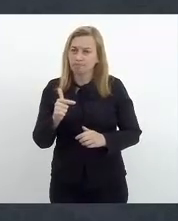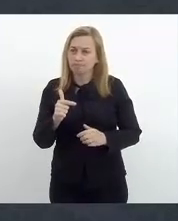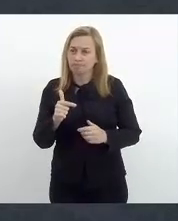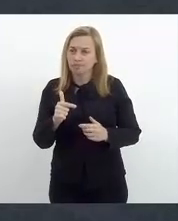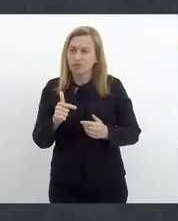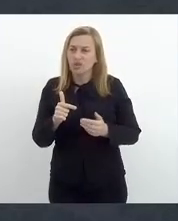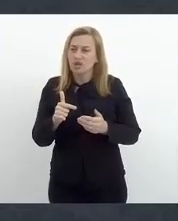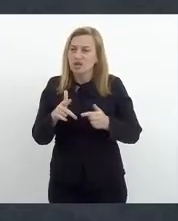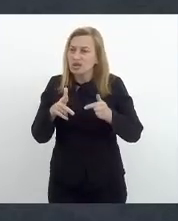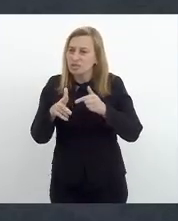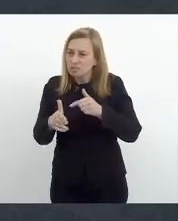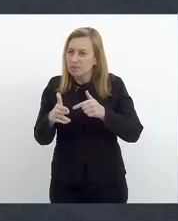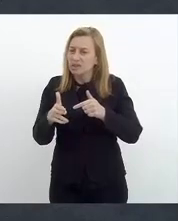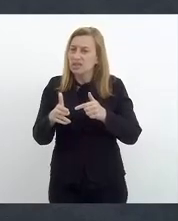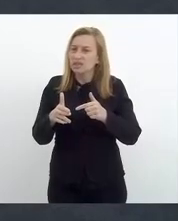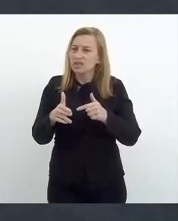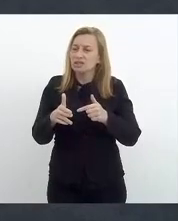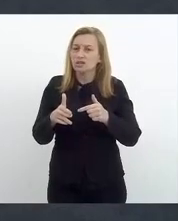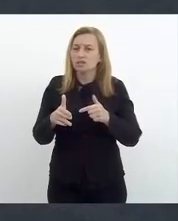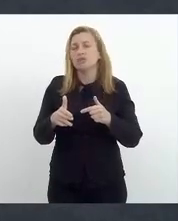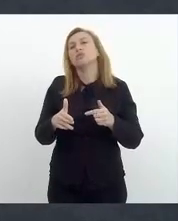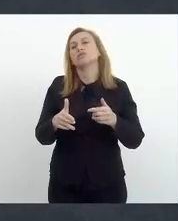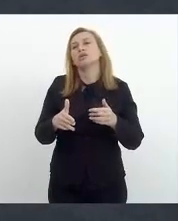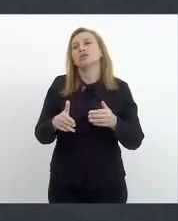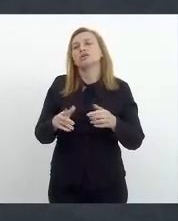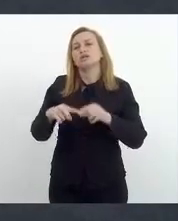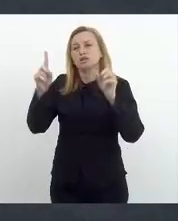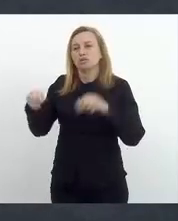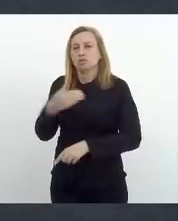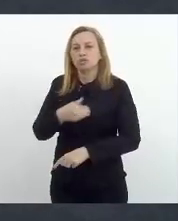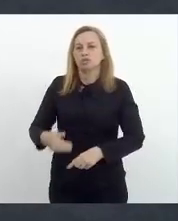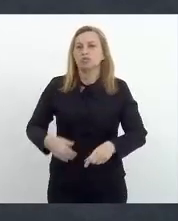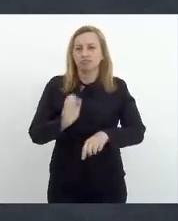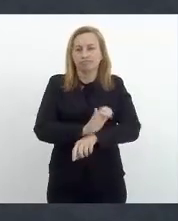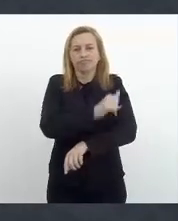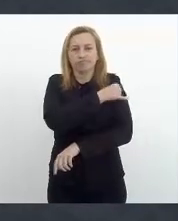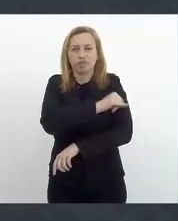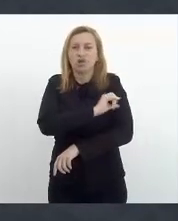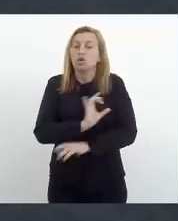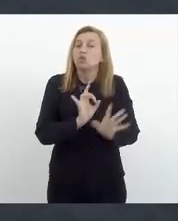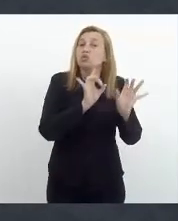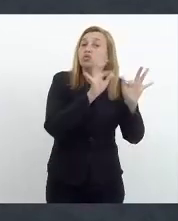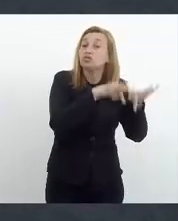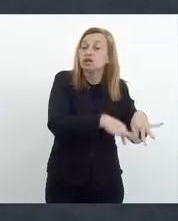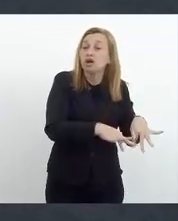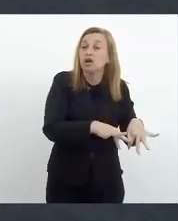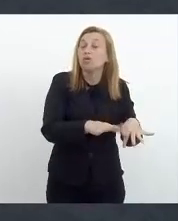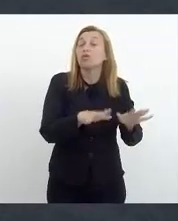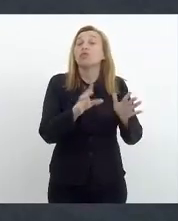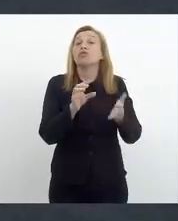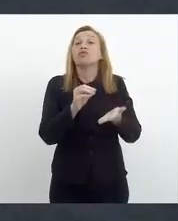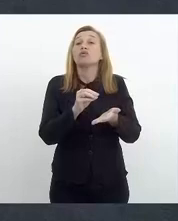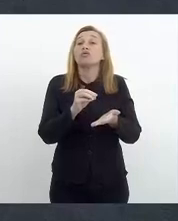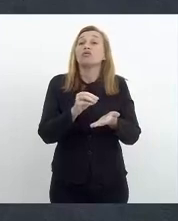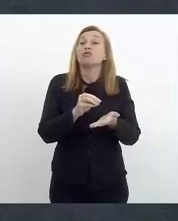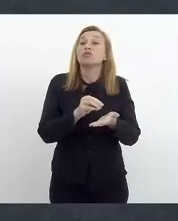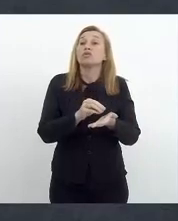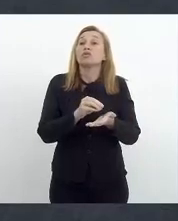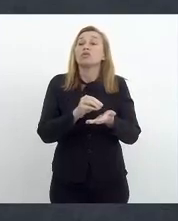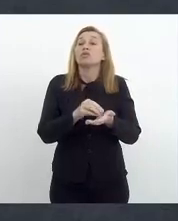que impactavam muito negativamente as carreiras dos Servidores do Estado do Rio de Janeiro no final o quê que sobrou a